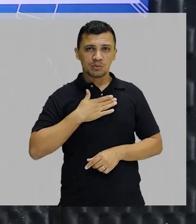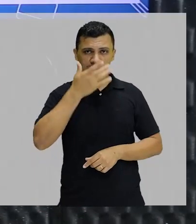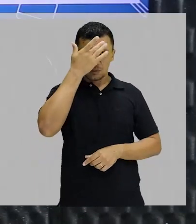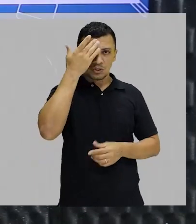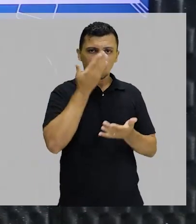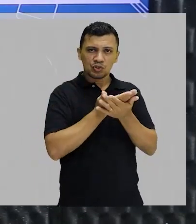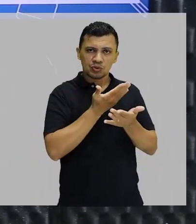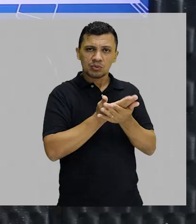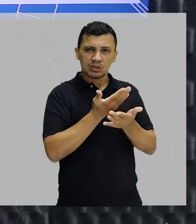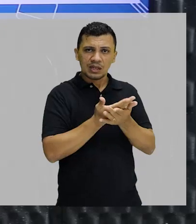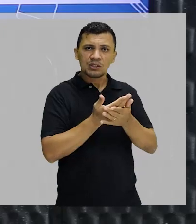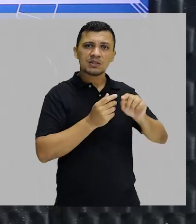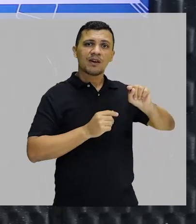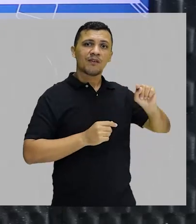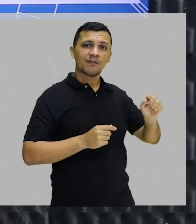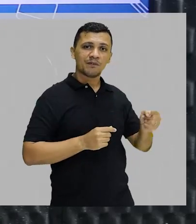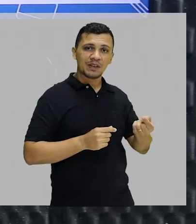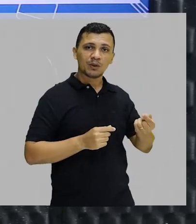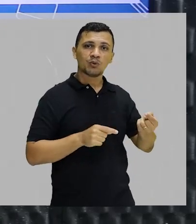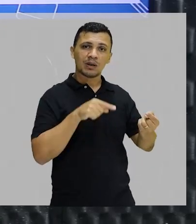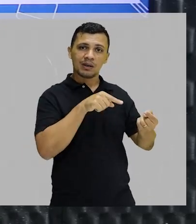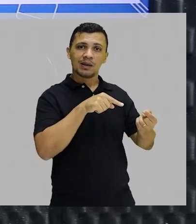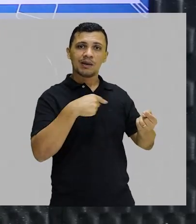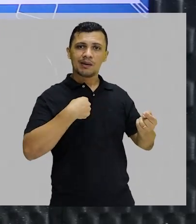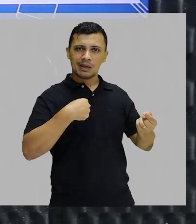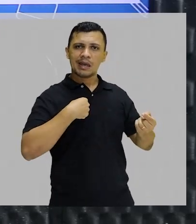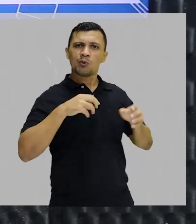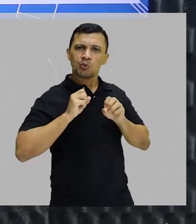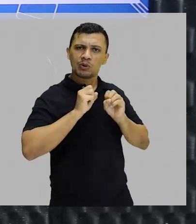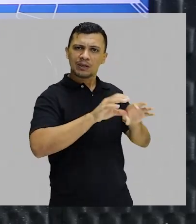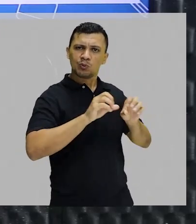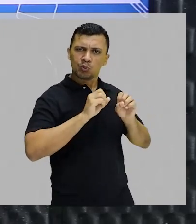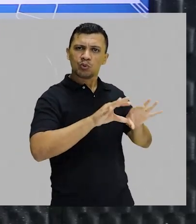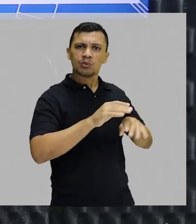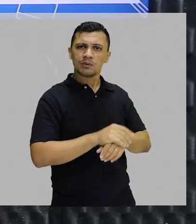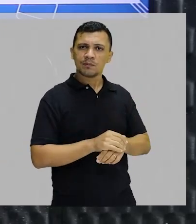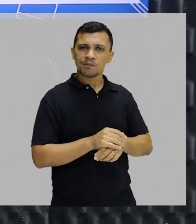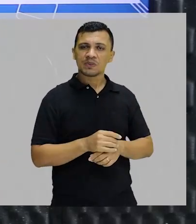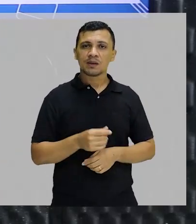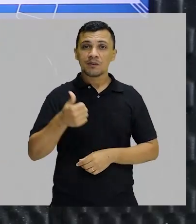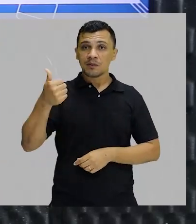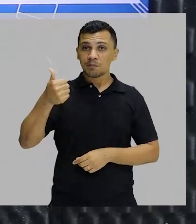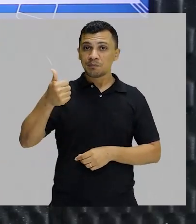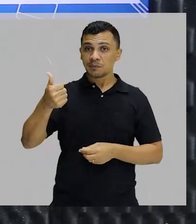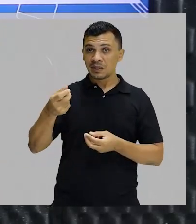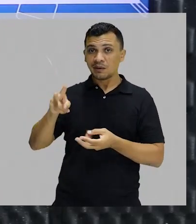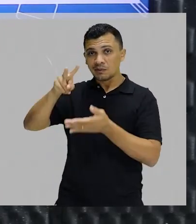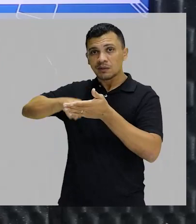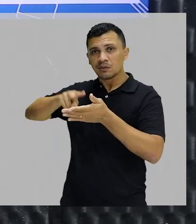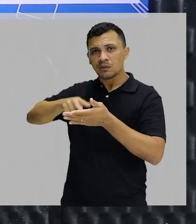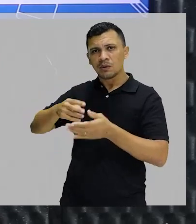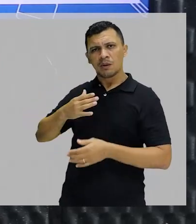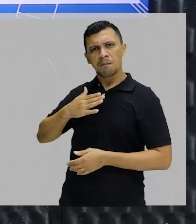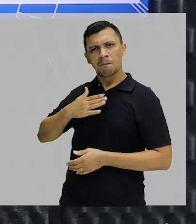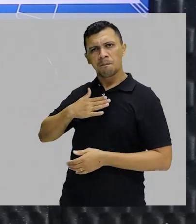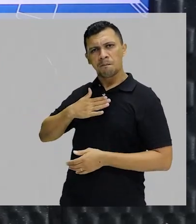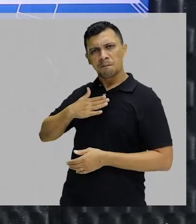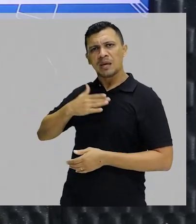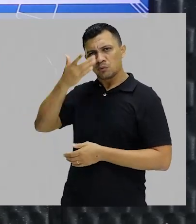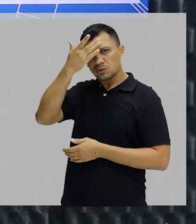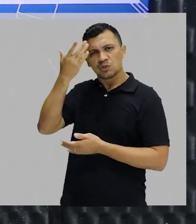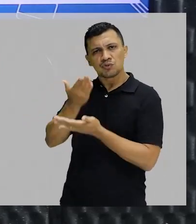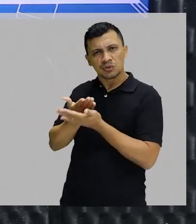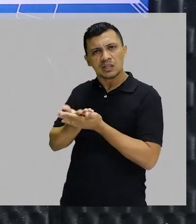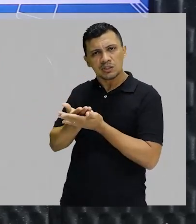até uma pausa na fala, né? Se a gente coloca a vírgula ou a gente não coloca. Observem como eu leio o primeiro. Ó. Os meus estudantes, eu educo. Os